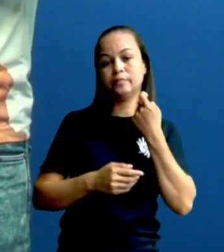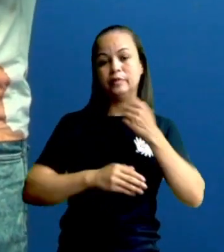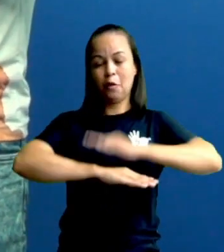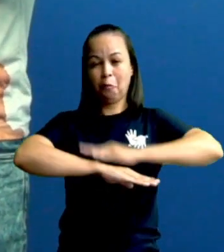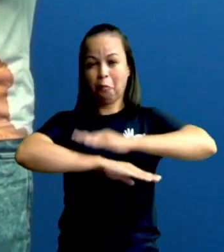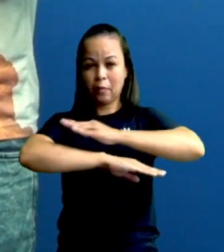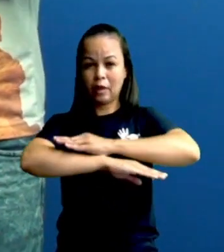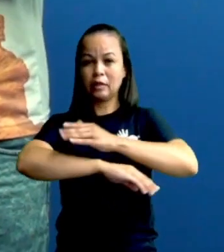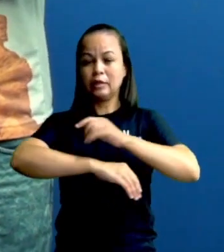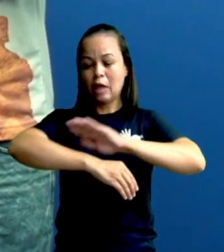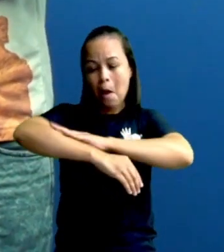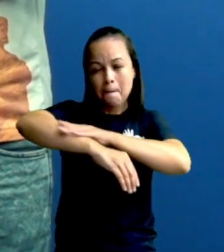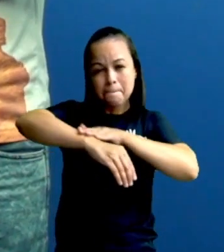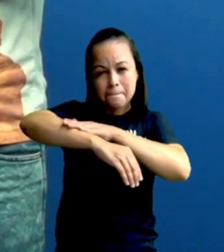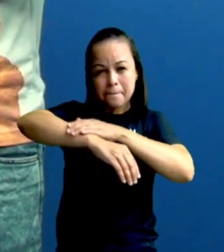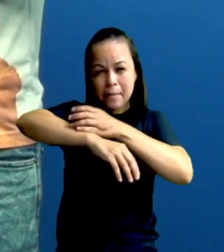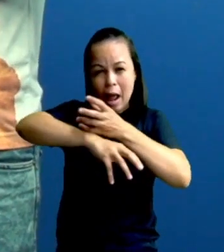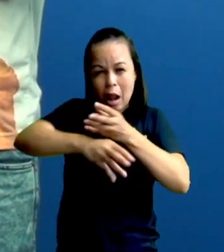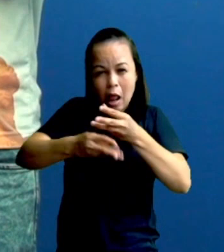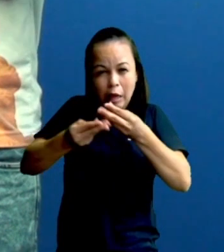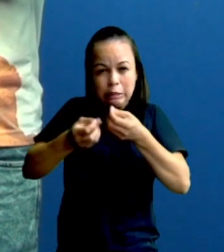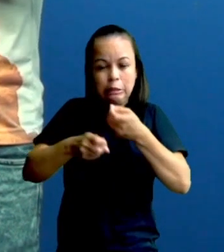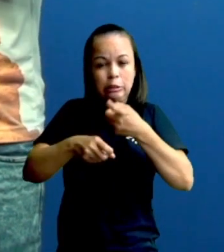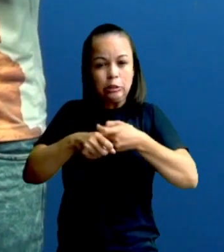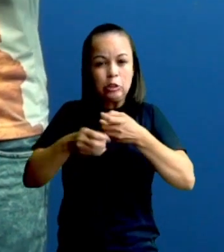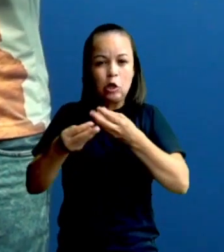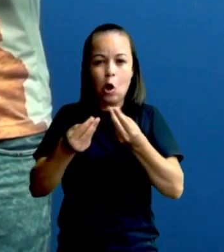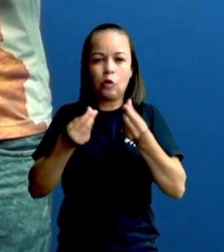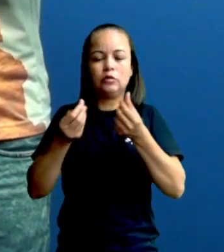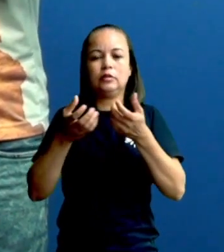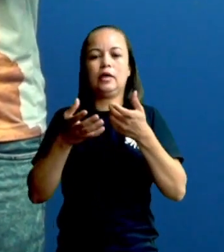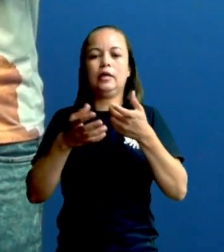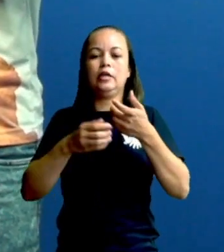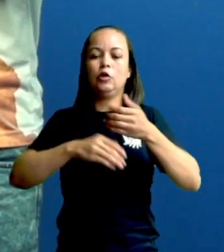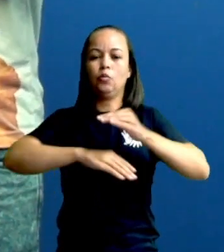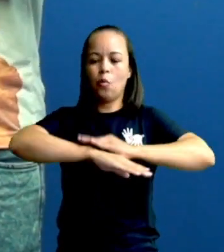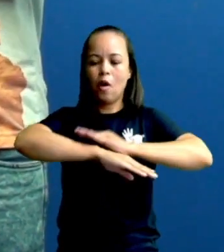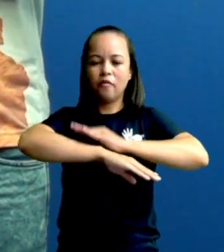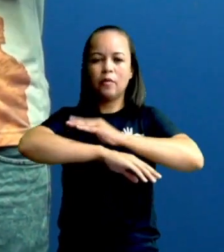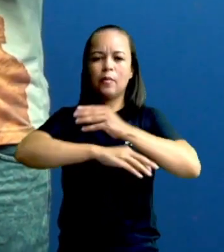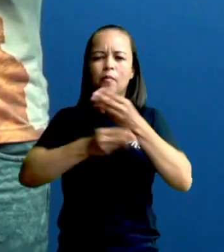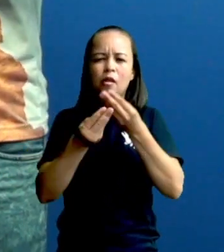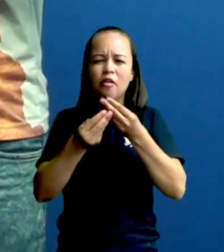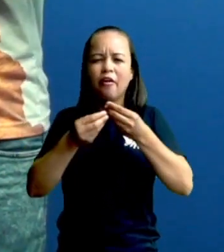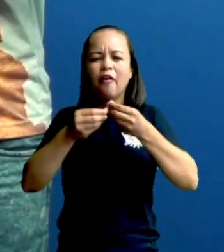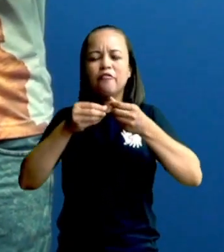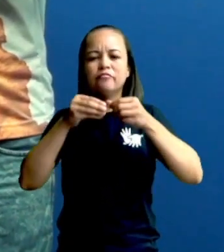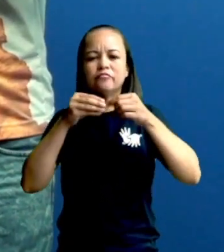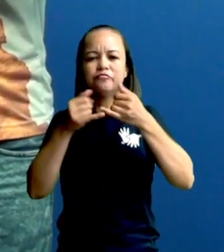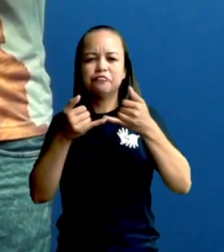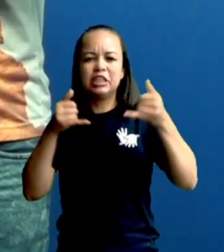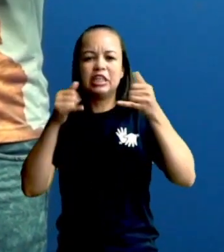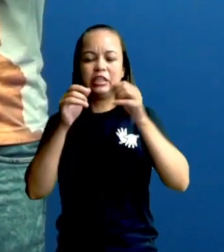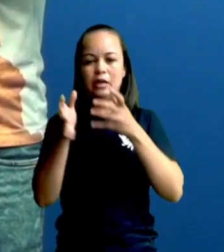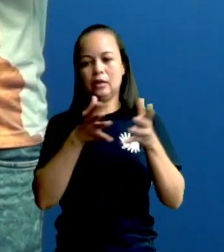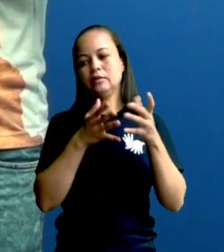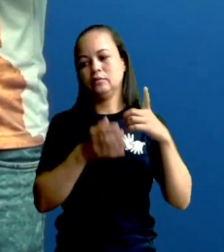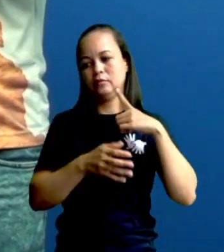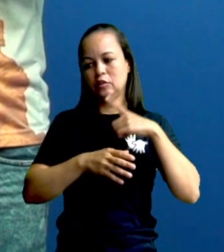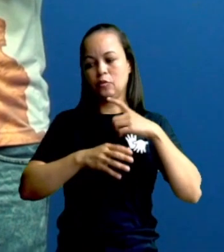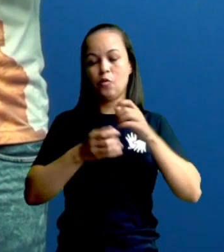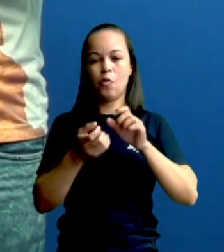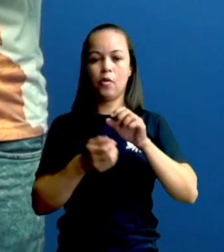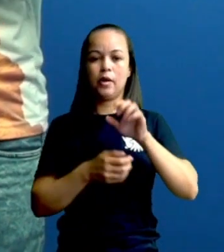grossa. Enquanto os anfíbios possuem uma pele fina, os répteis possuem uma pele grossa, formada por escamas ou por